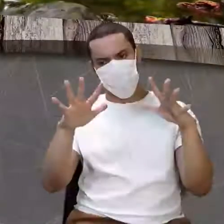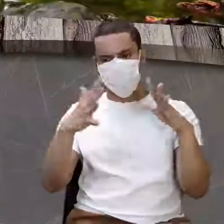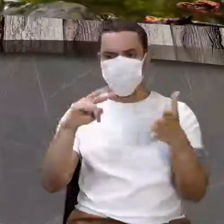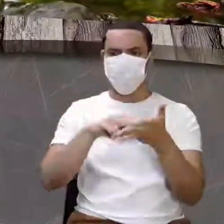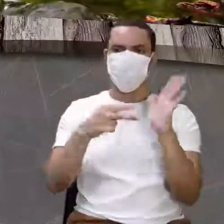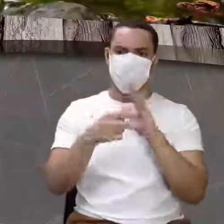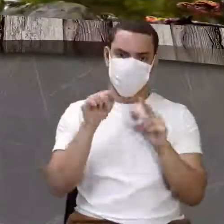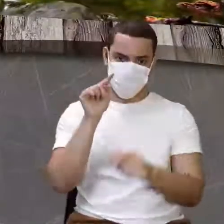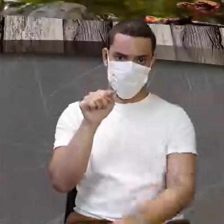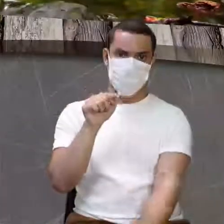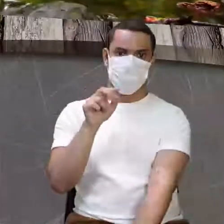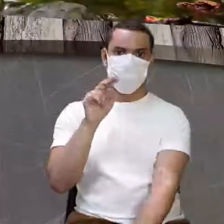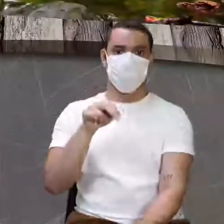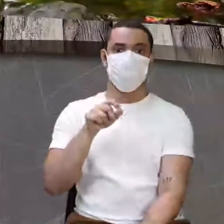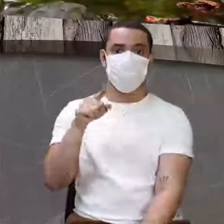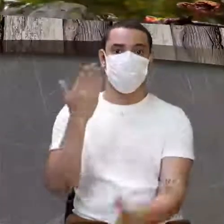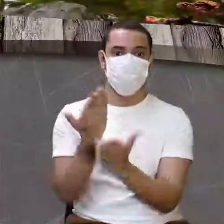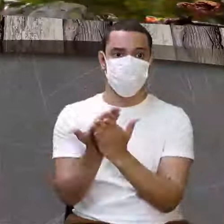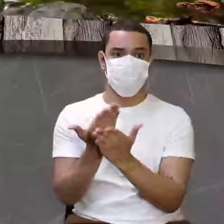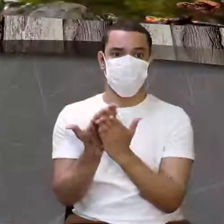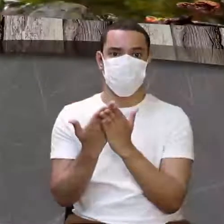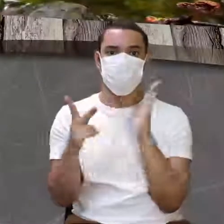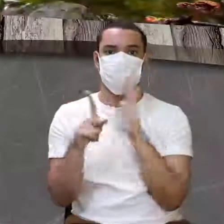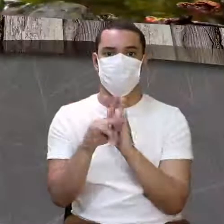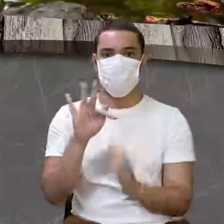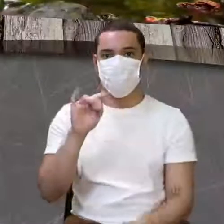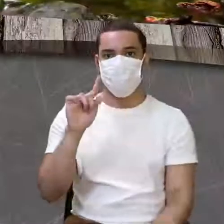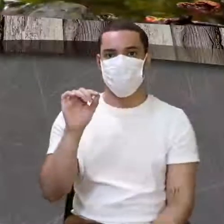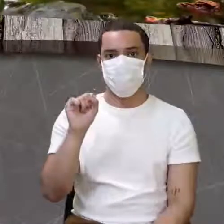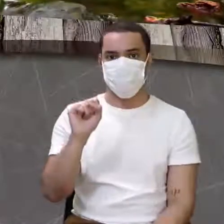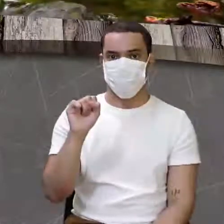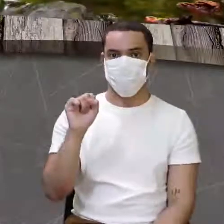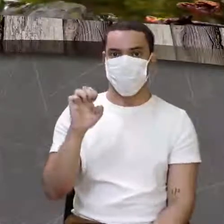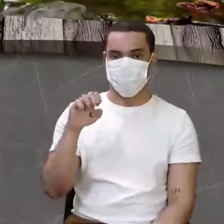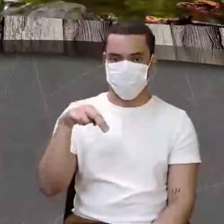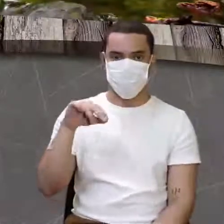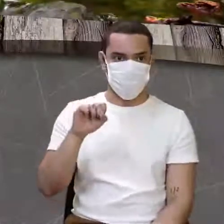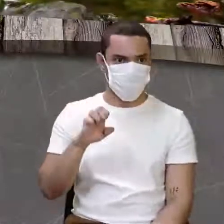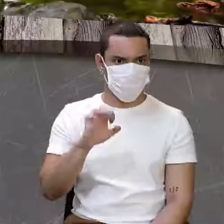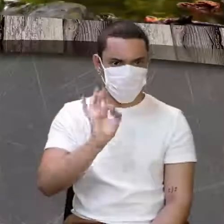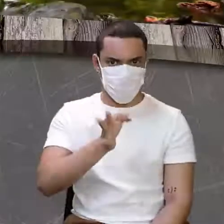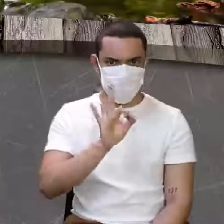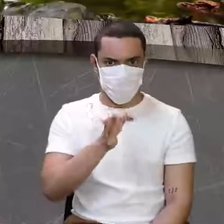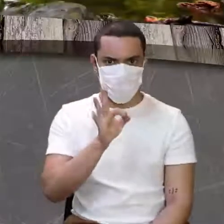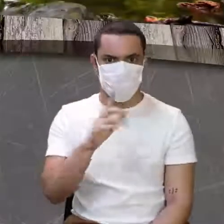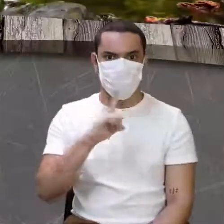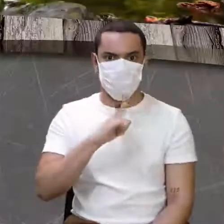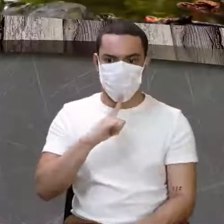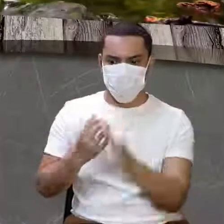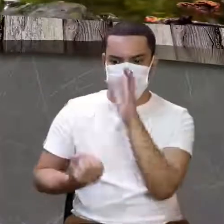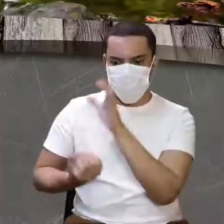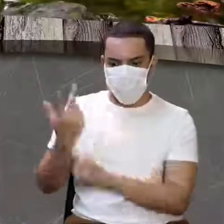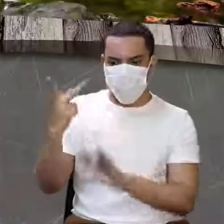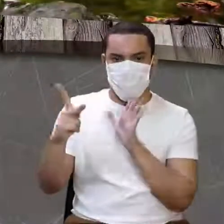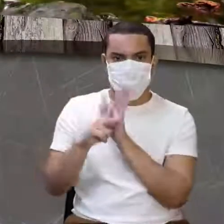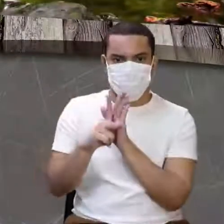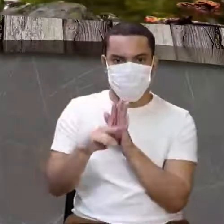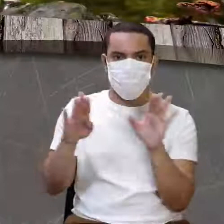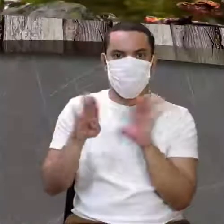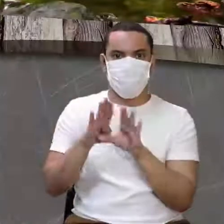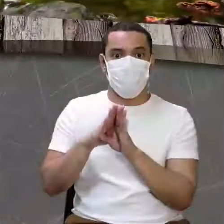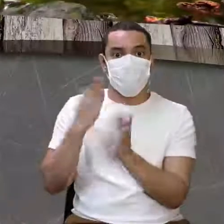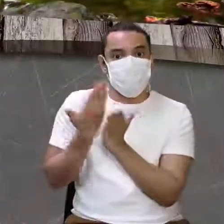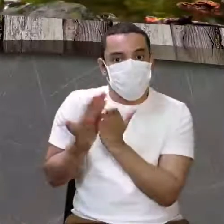menos isso aí. Aquilo ali é o estudo da filogenética, ou da filogênese. Certo? um ancestral, a gente